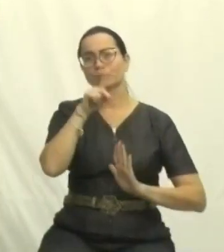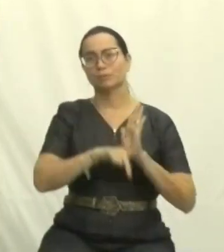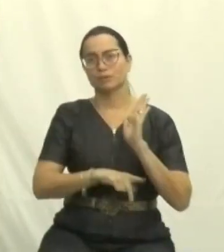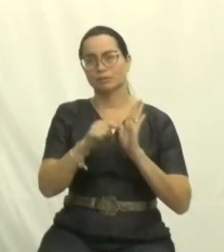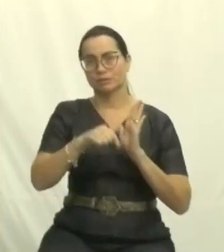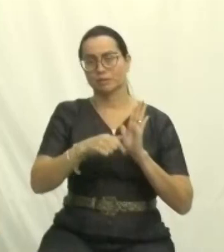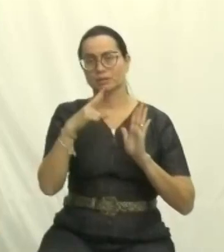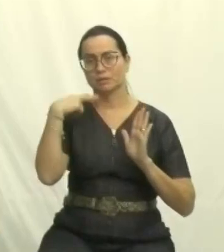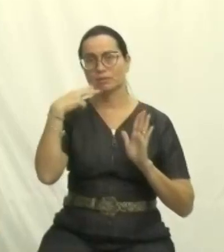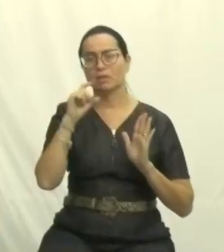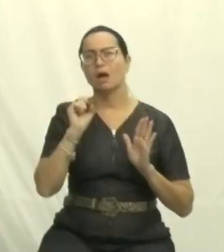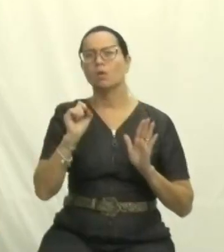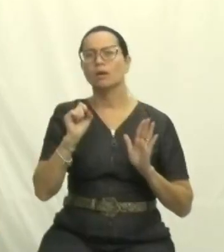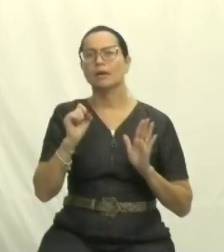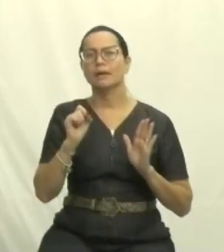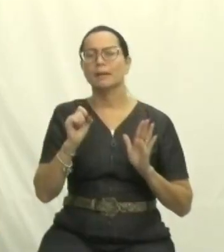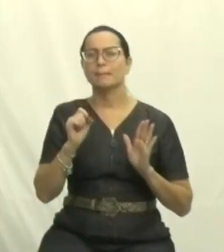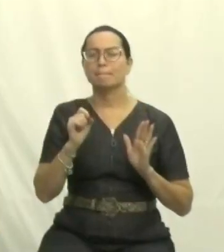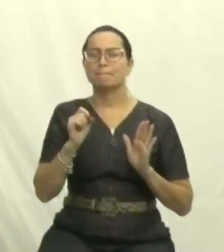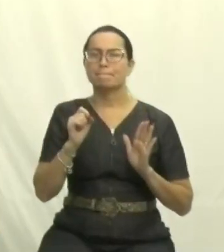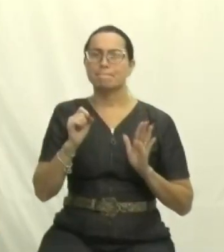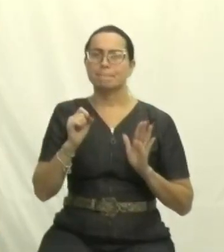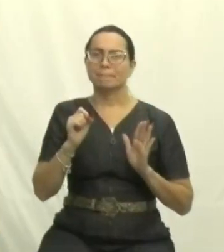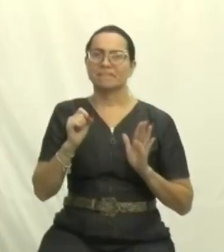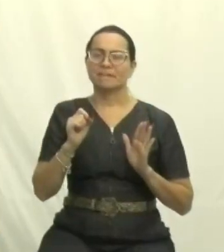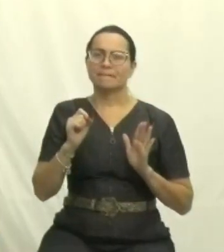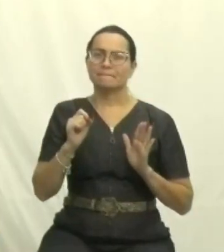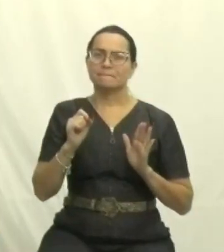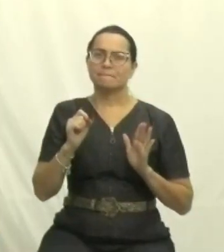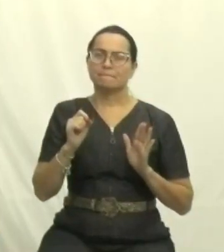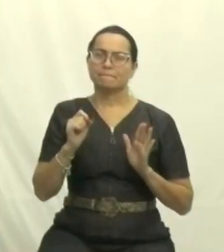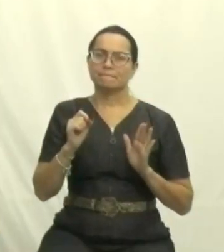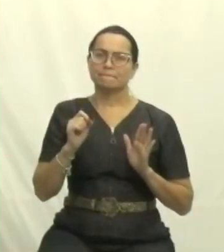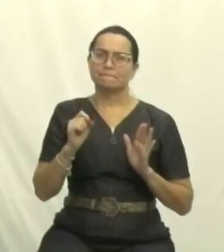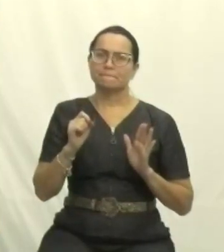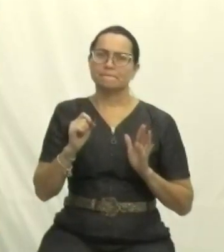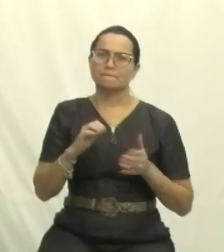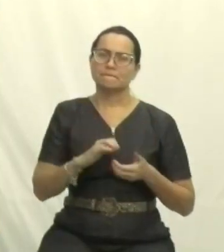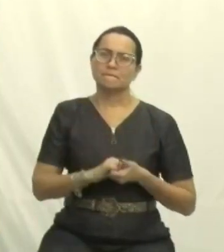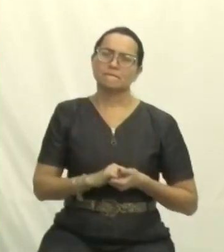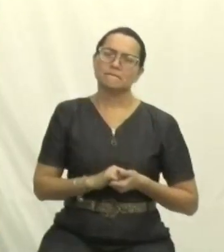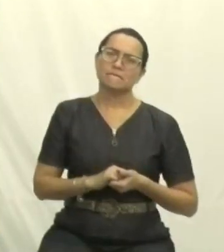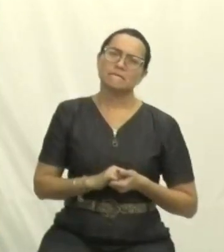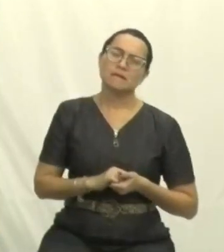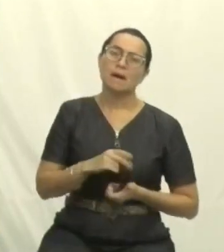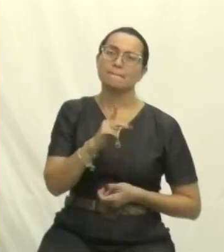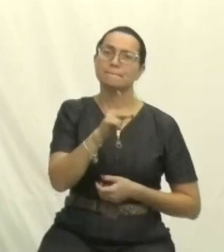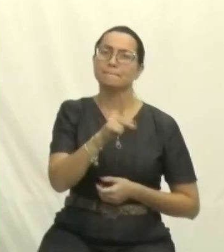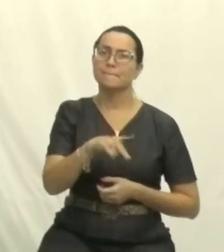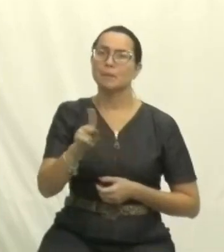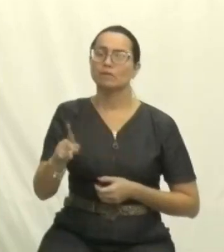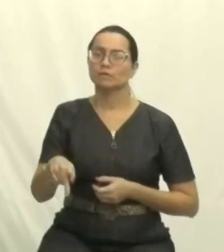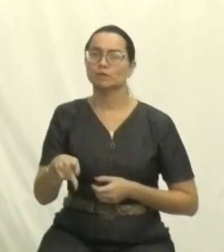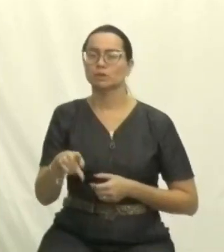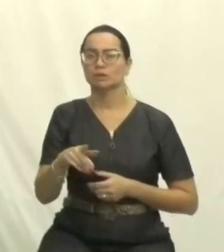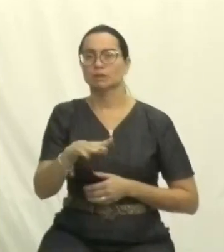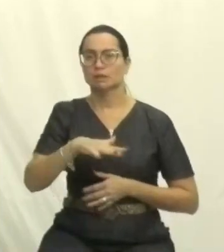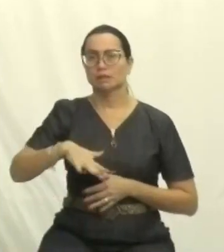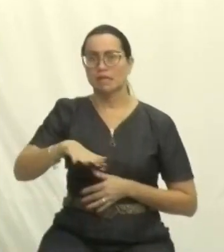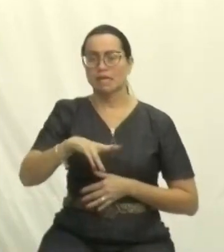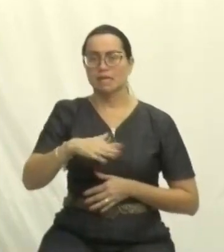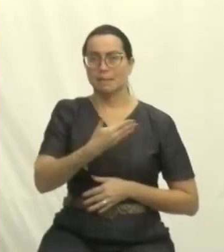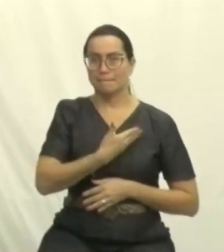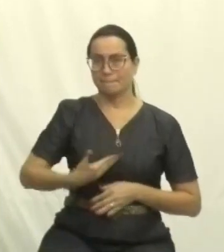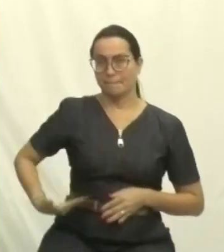vereador, que é um benefício para professores da rede pública e particular, com uma emenda